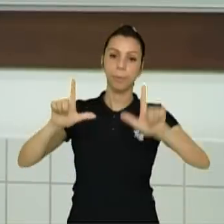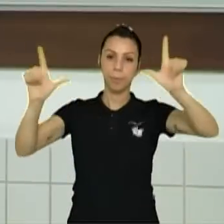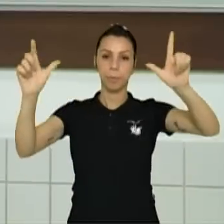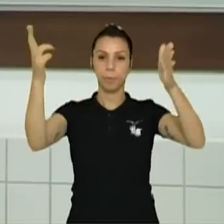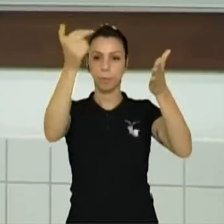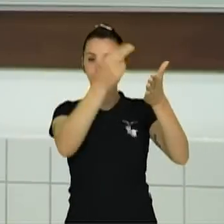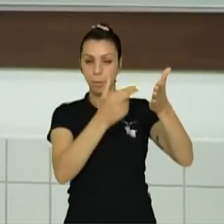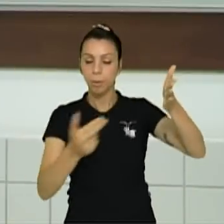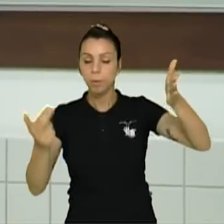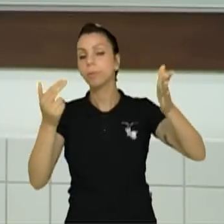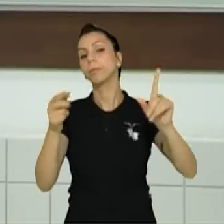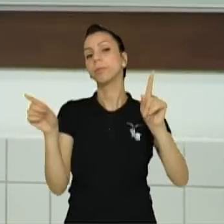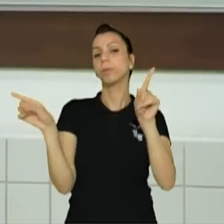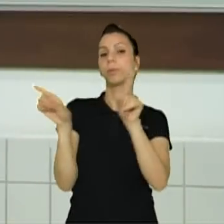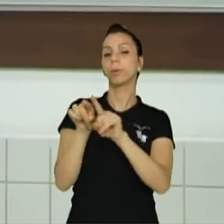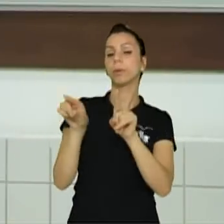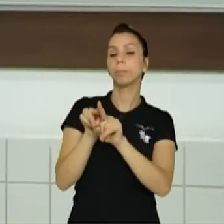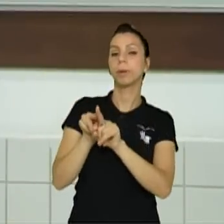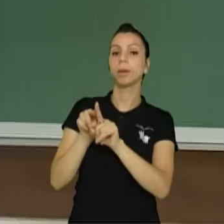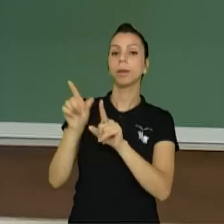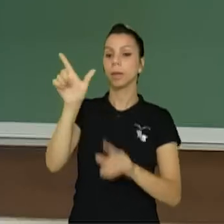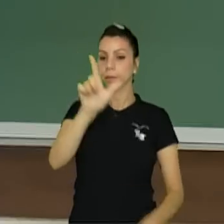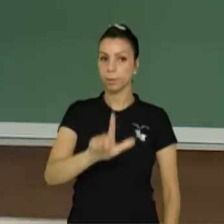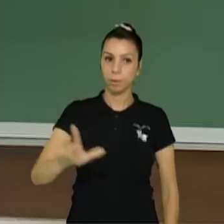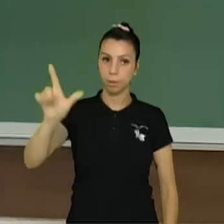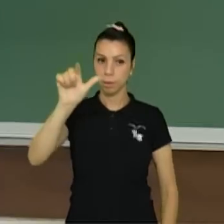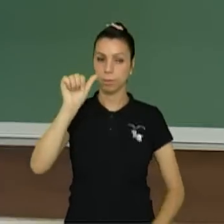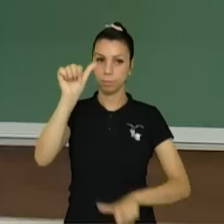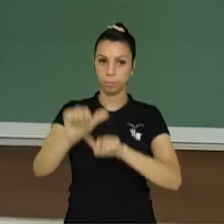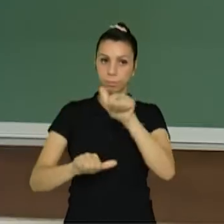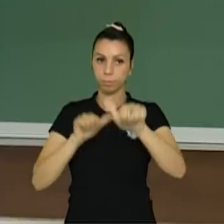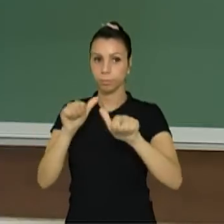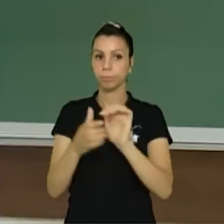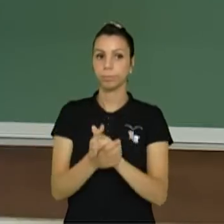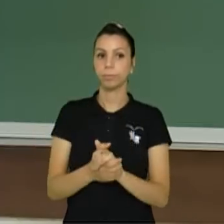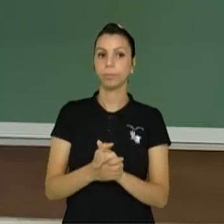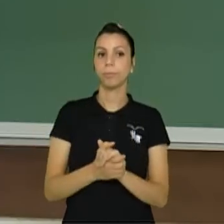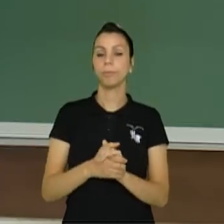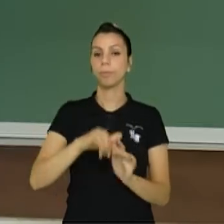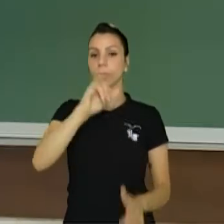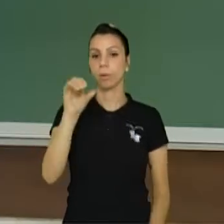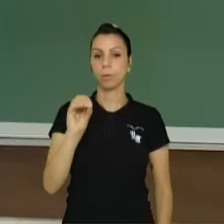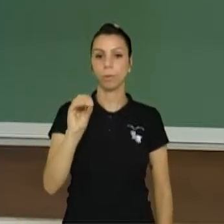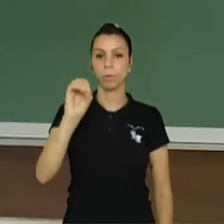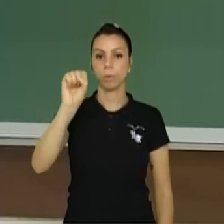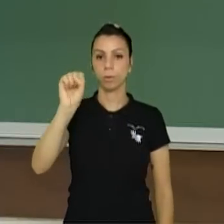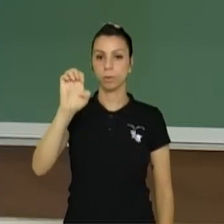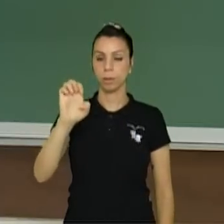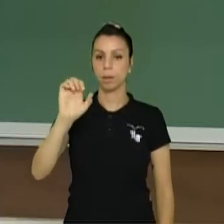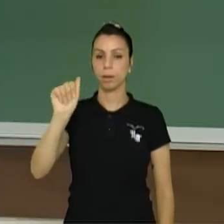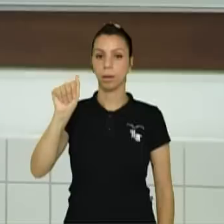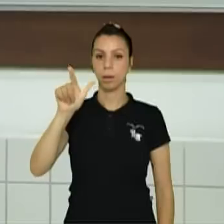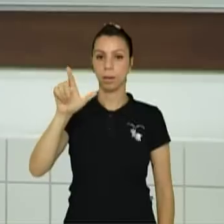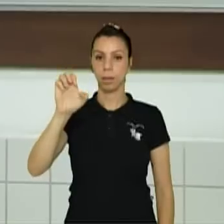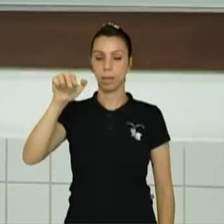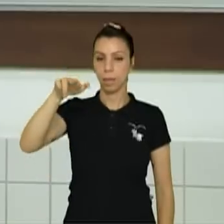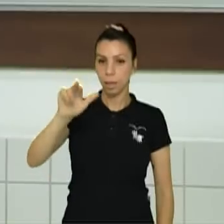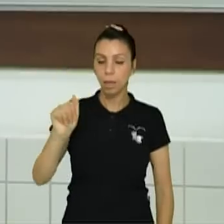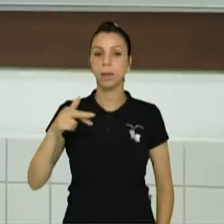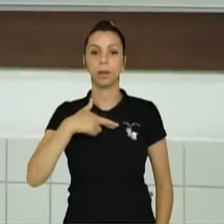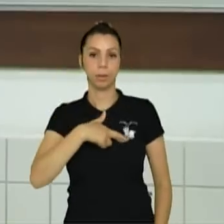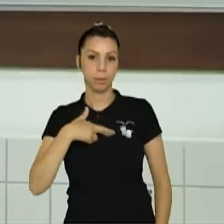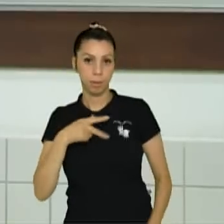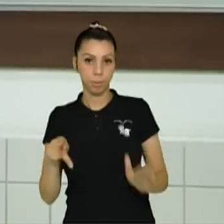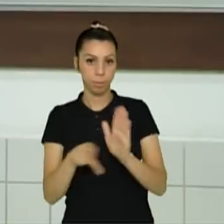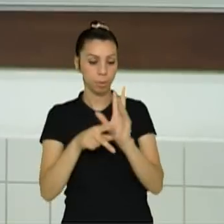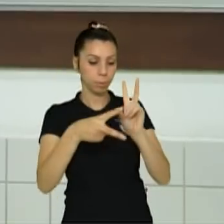quê? Também foi uma obra literária escrita por José de Alencar, certo? Um romance